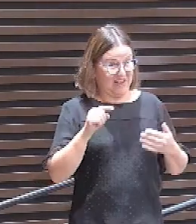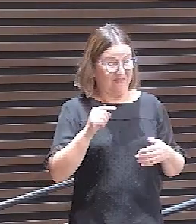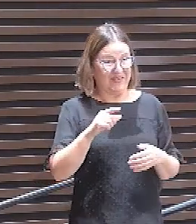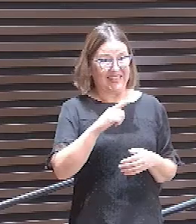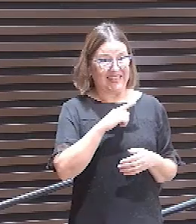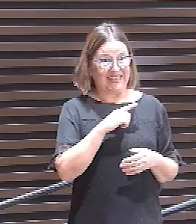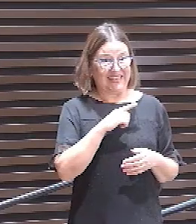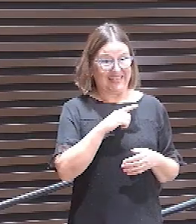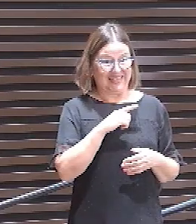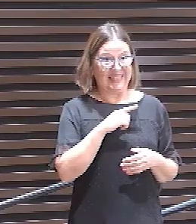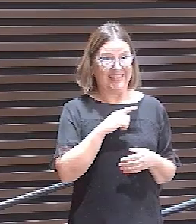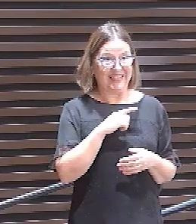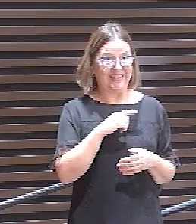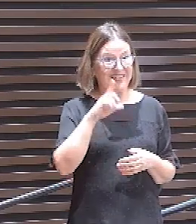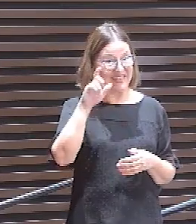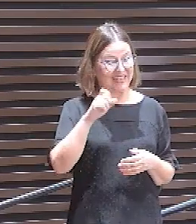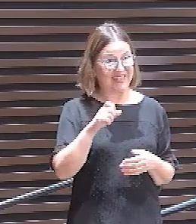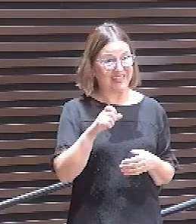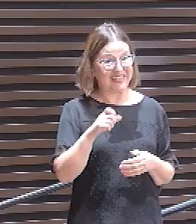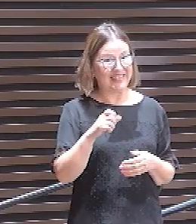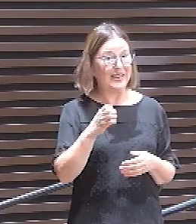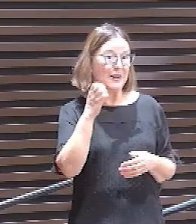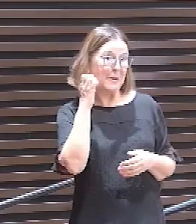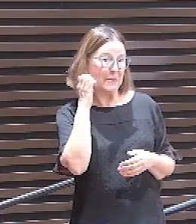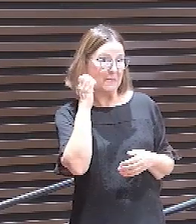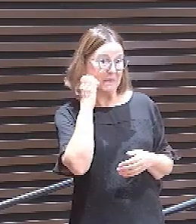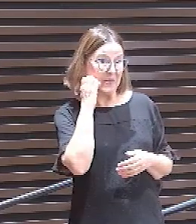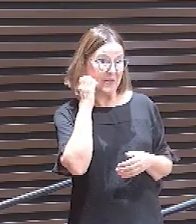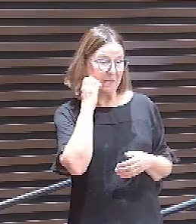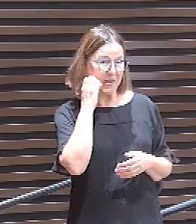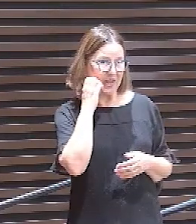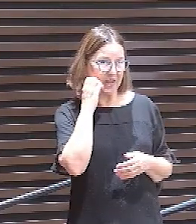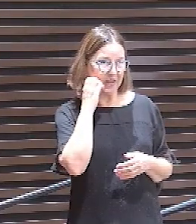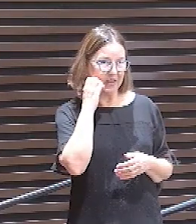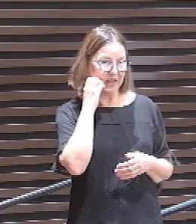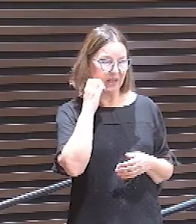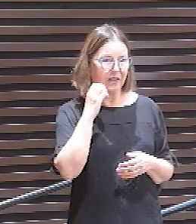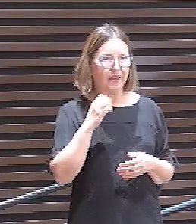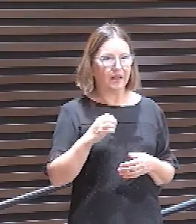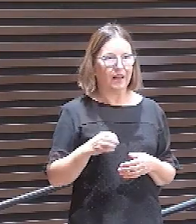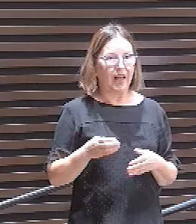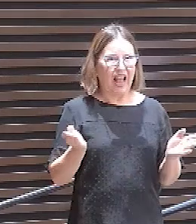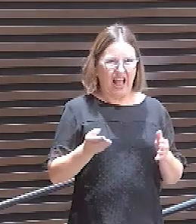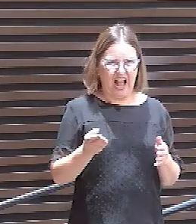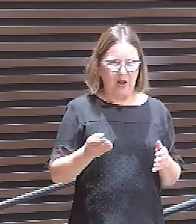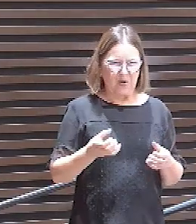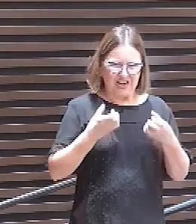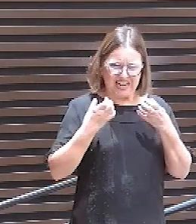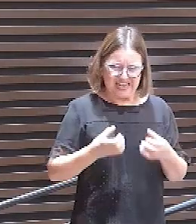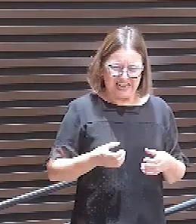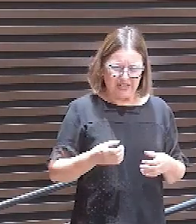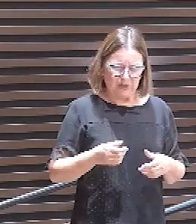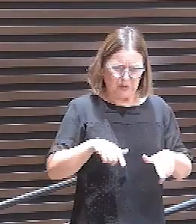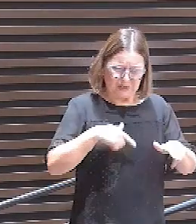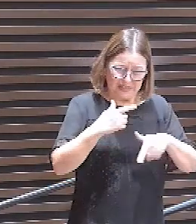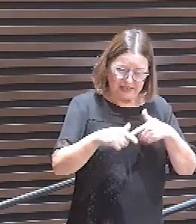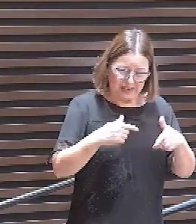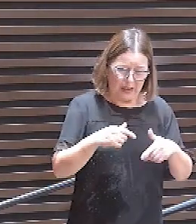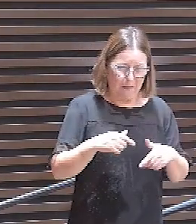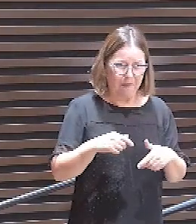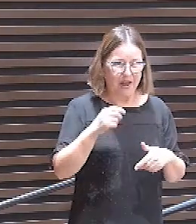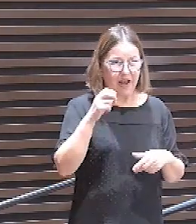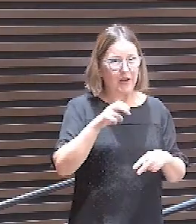o vaso para trazer um filho ao mundo. Porque está cansada de trabalho, fica tratando isso como se fosse